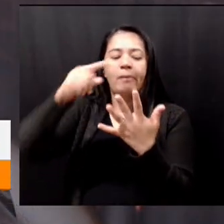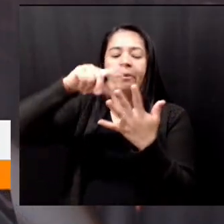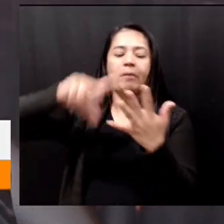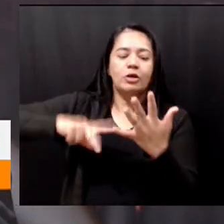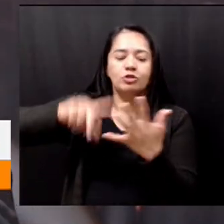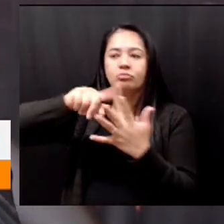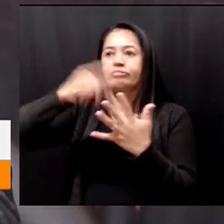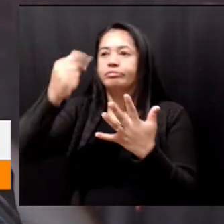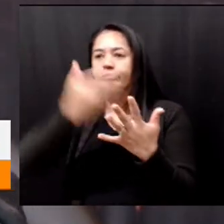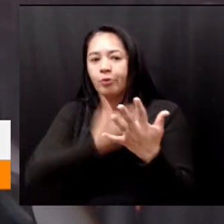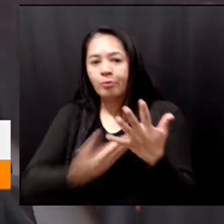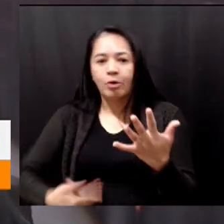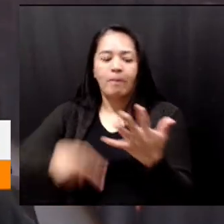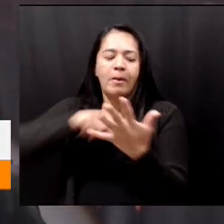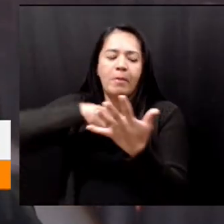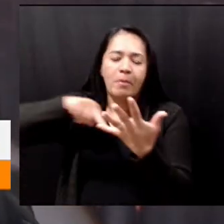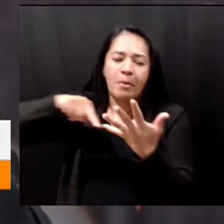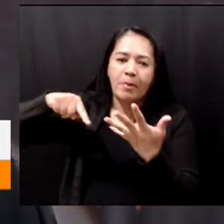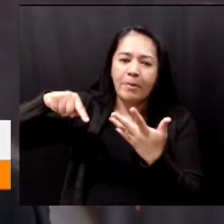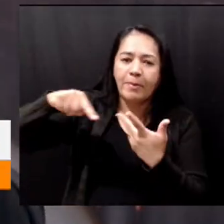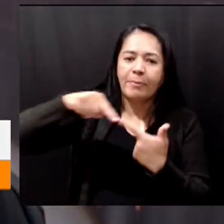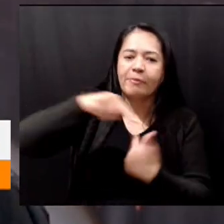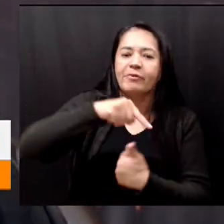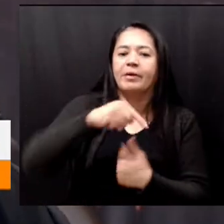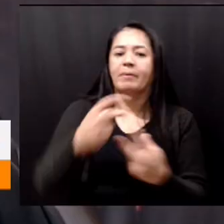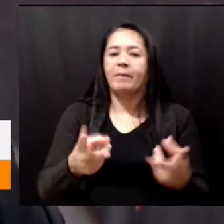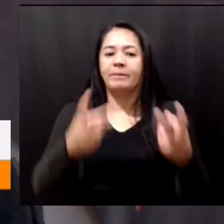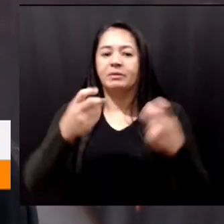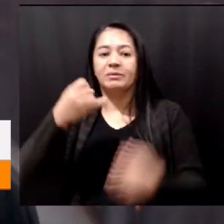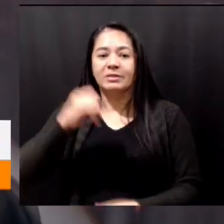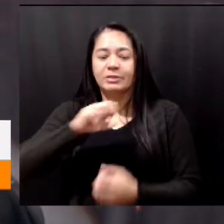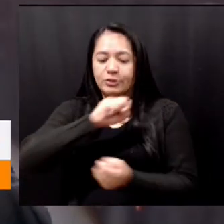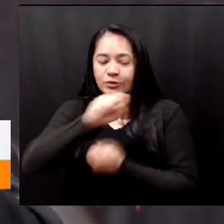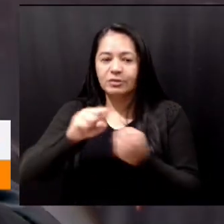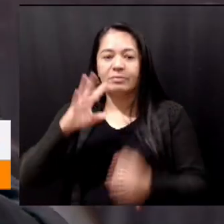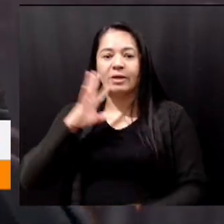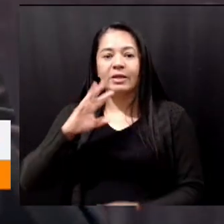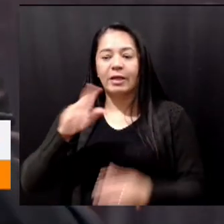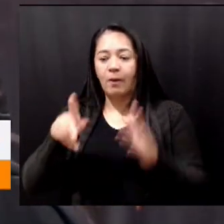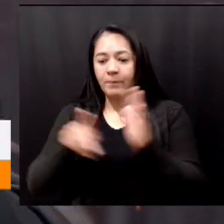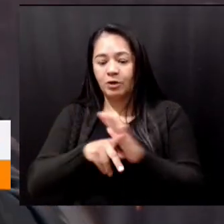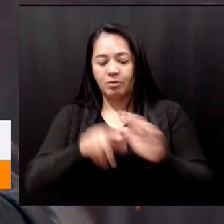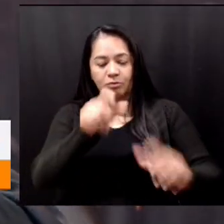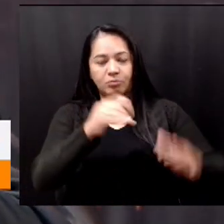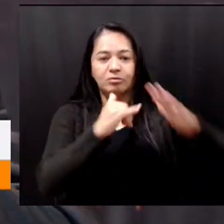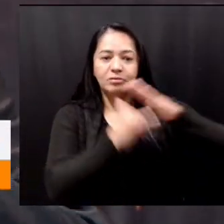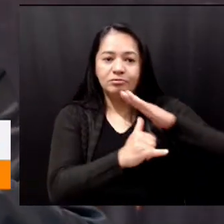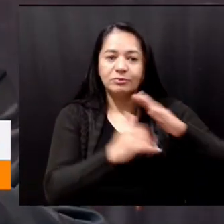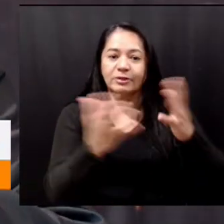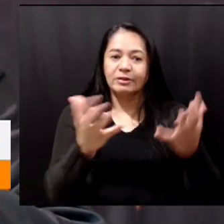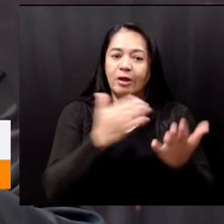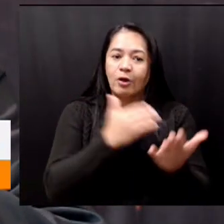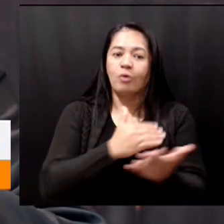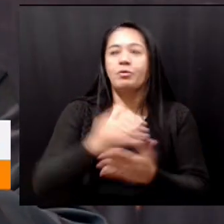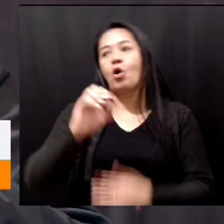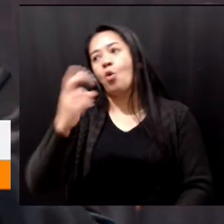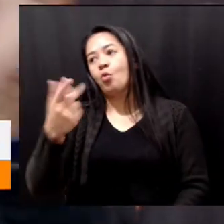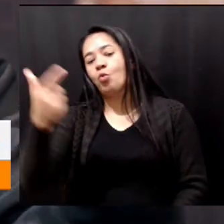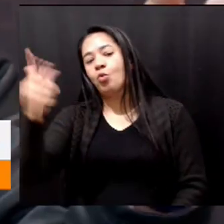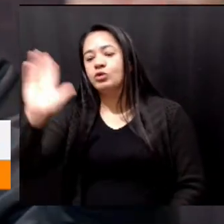são parâmetros para ver se o ecossistema é legal para startupeiro que quer começar uma jornada ou para aquele que já está crescendo.